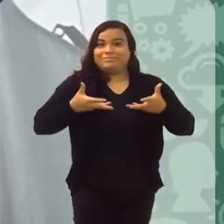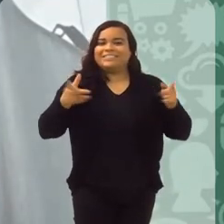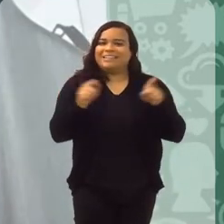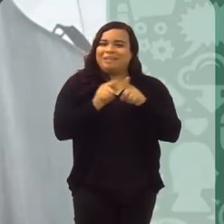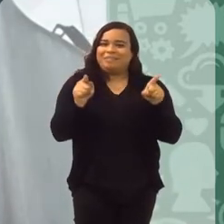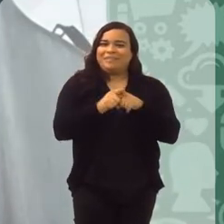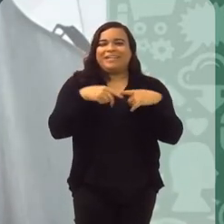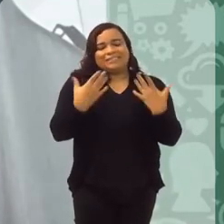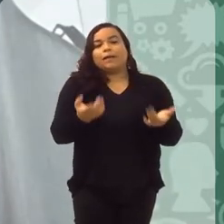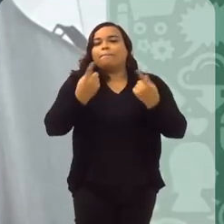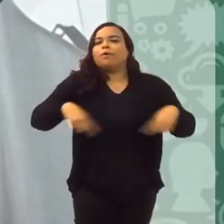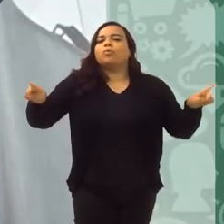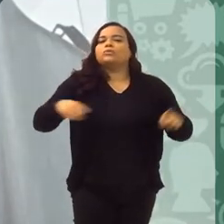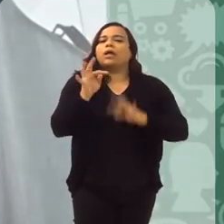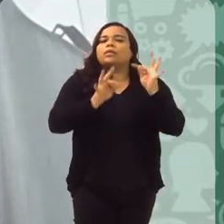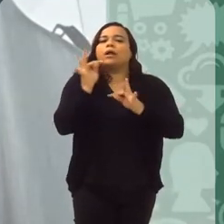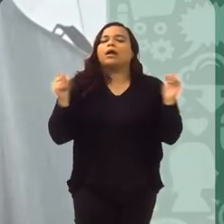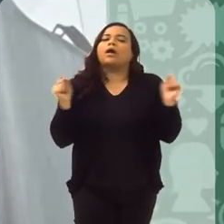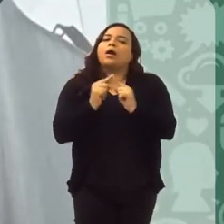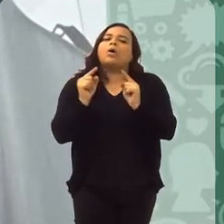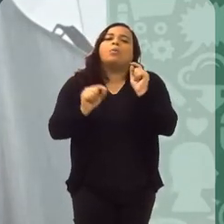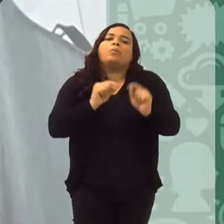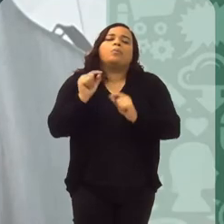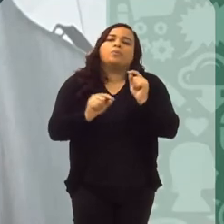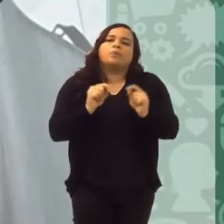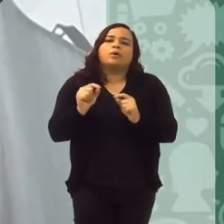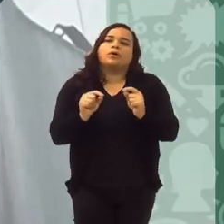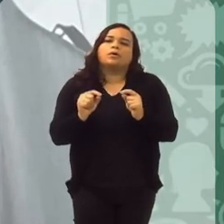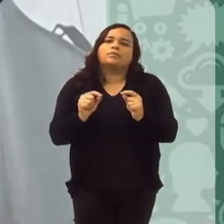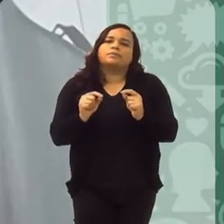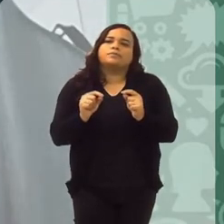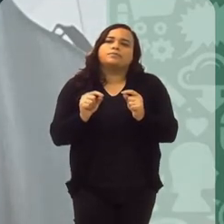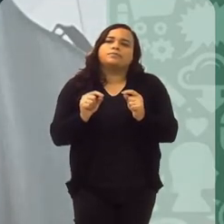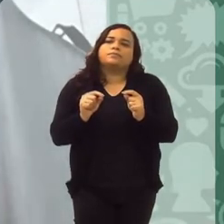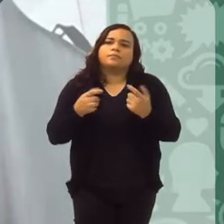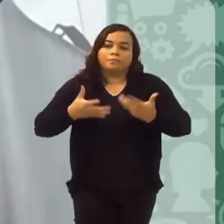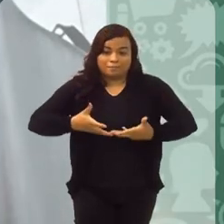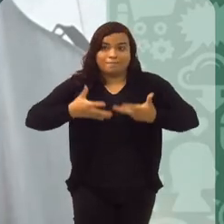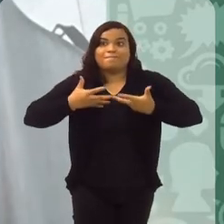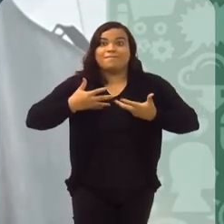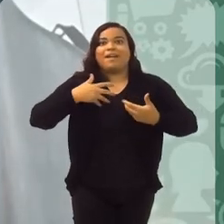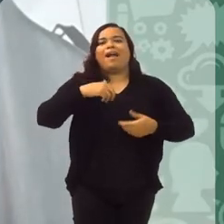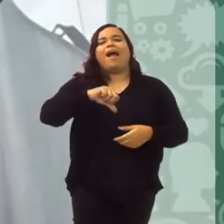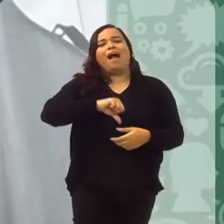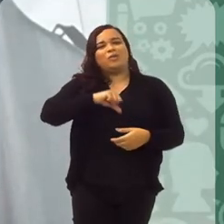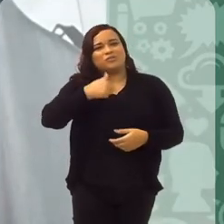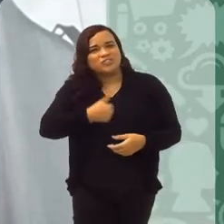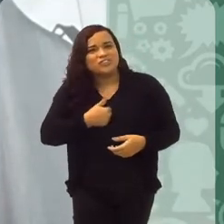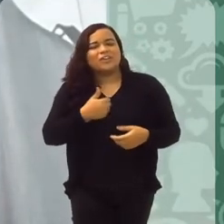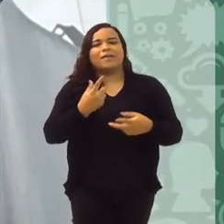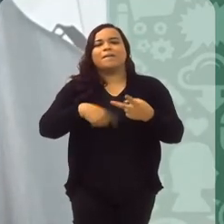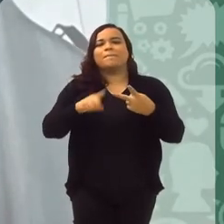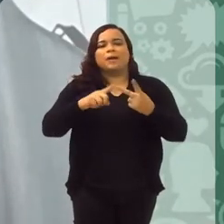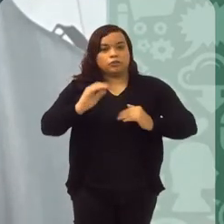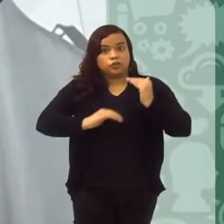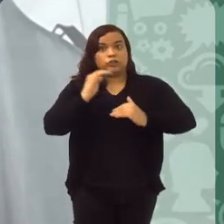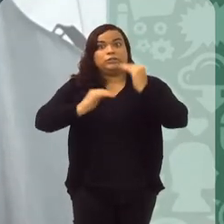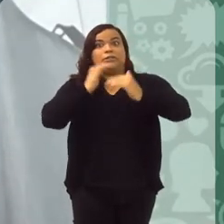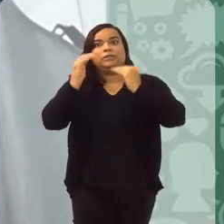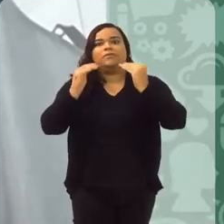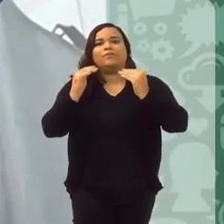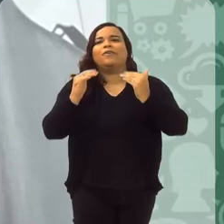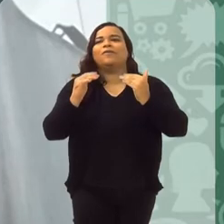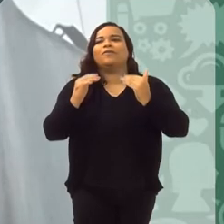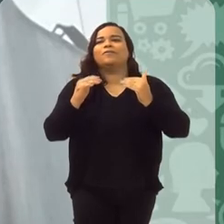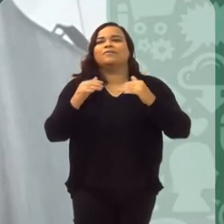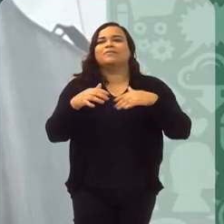musicoterapia, ela serve para a elevação da autoestima, né, para